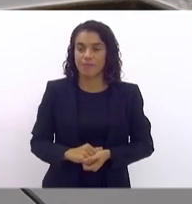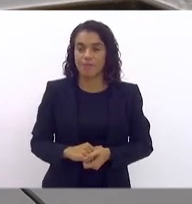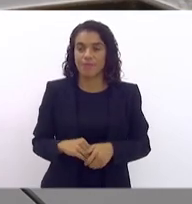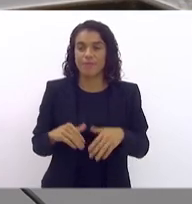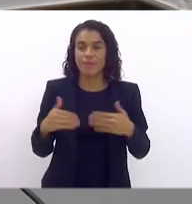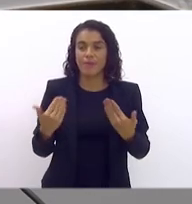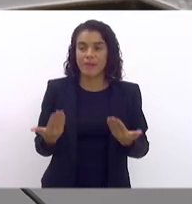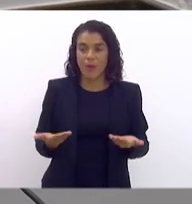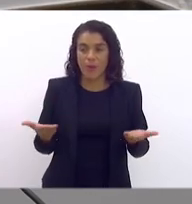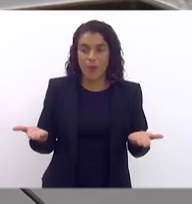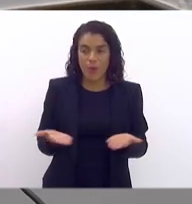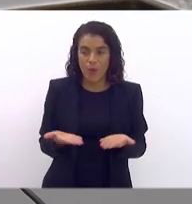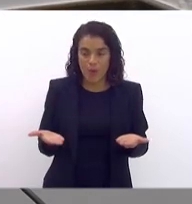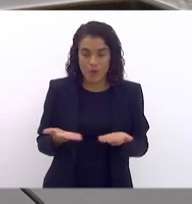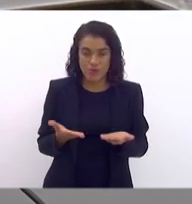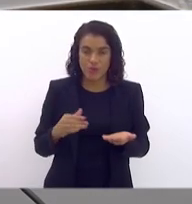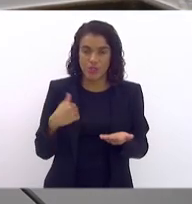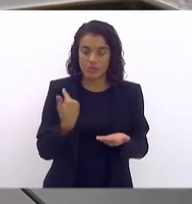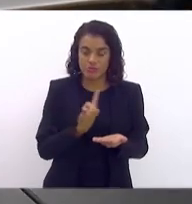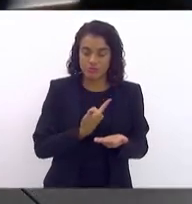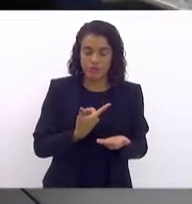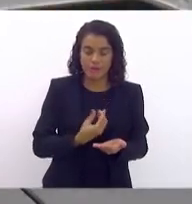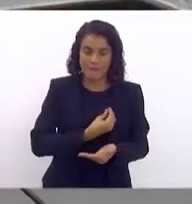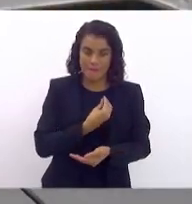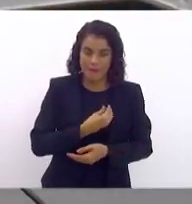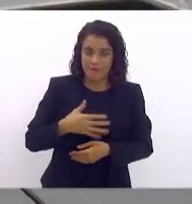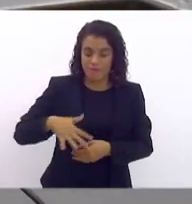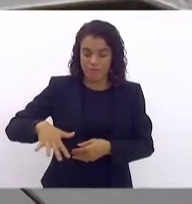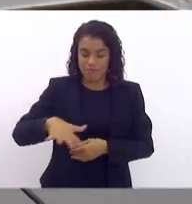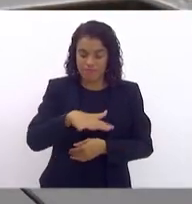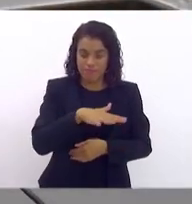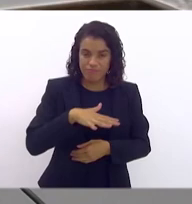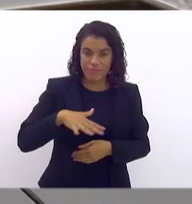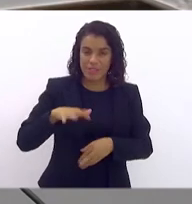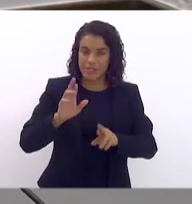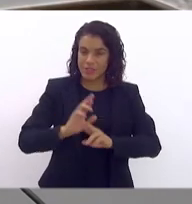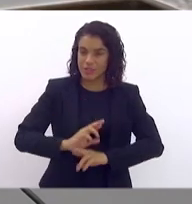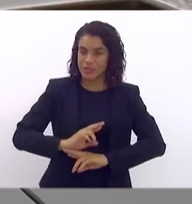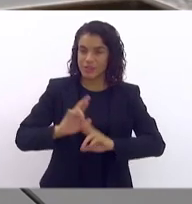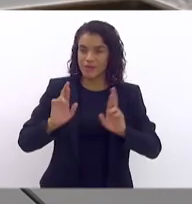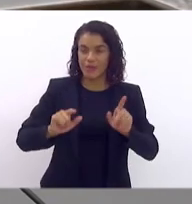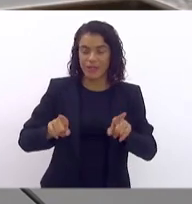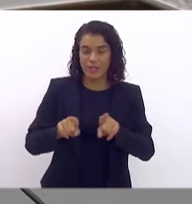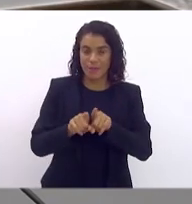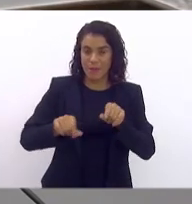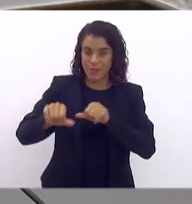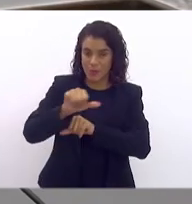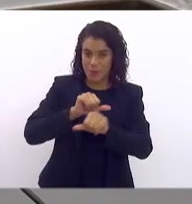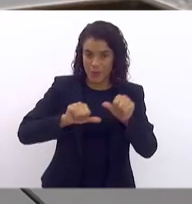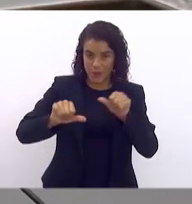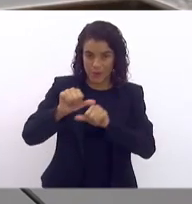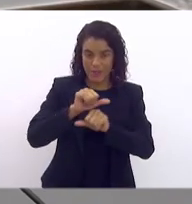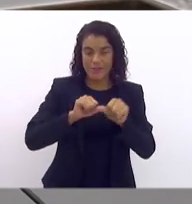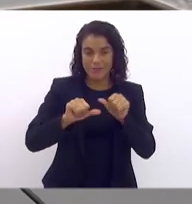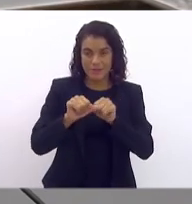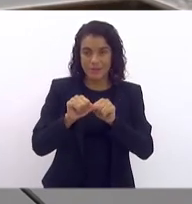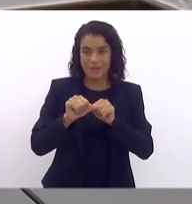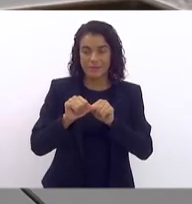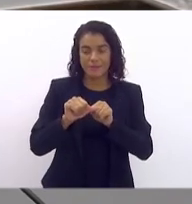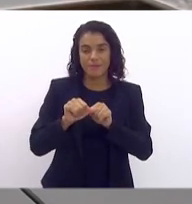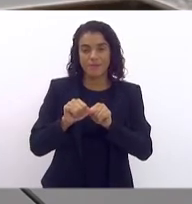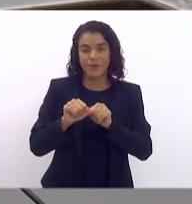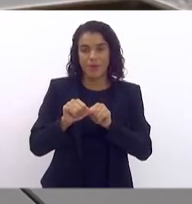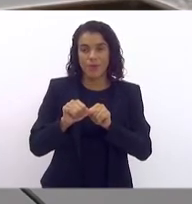Então hoje a gente vive um cenário um pouco diferente um cenário de alteração isso foi